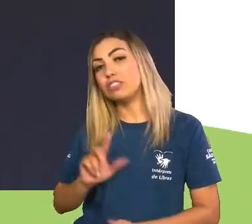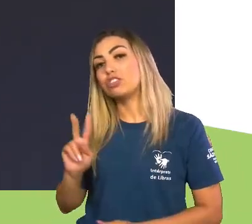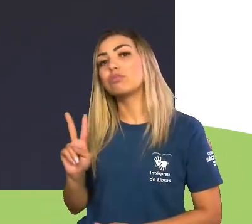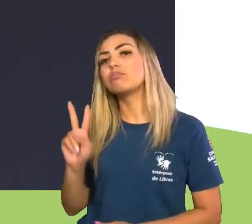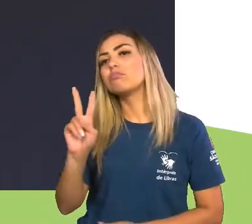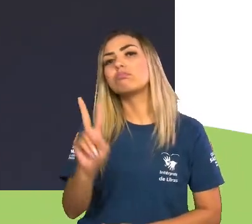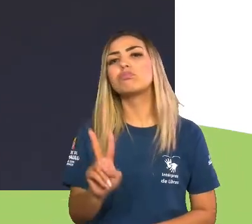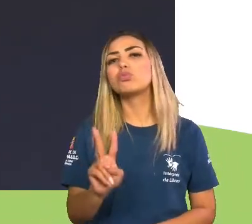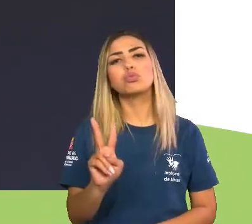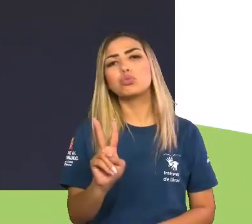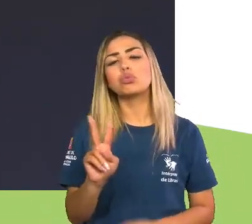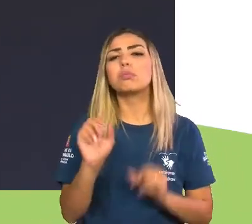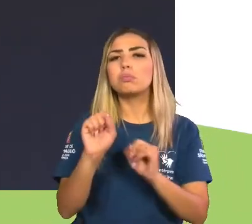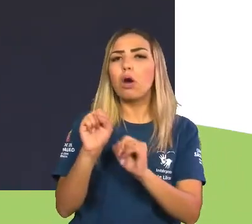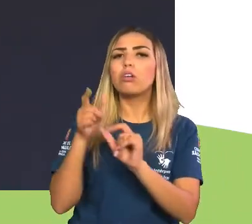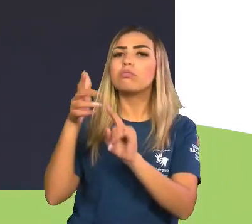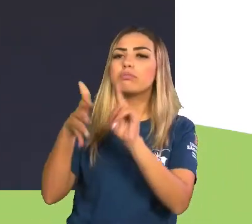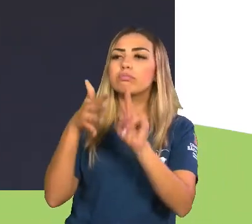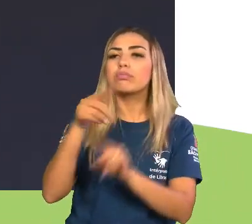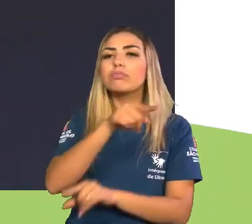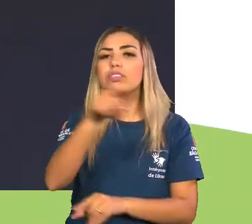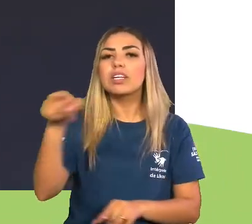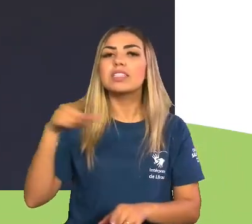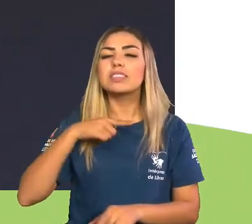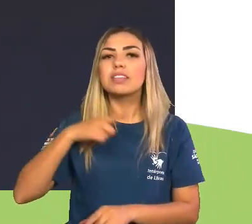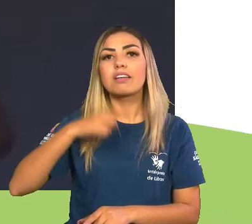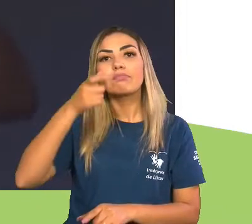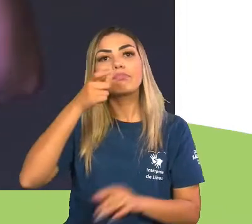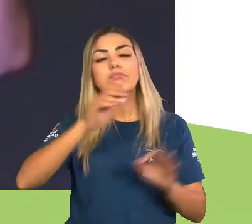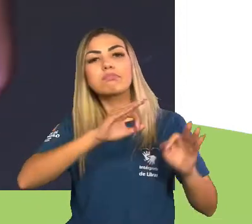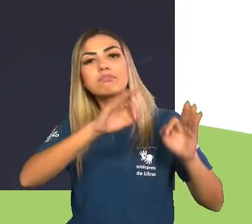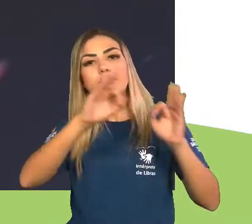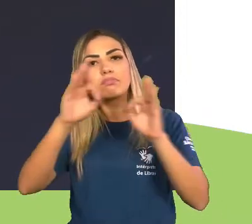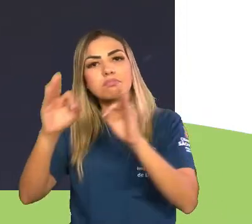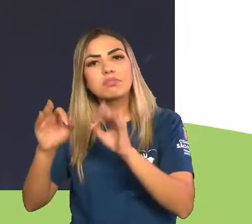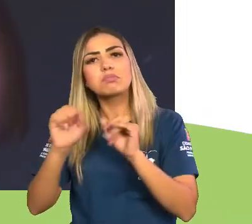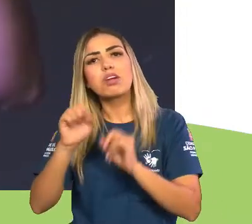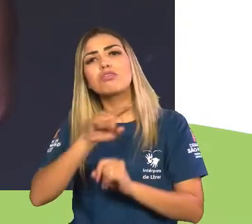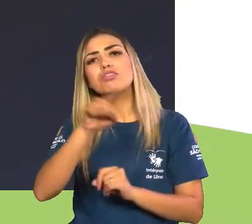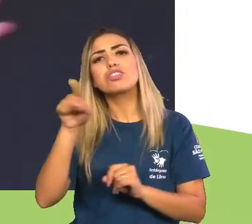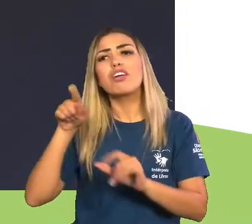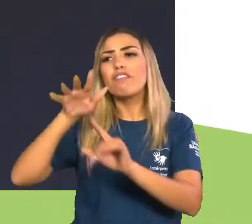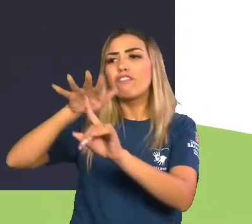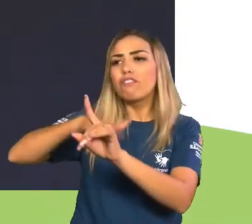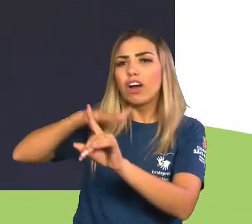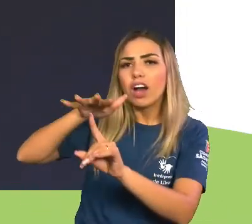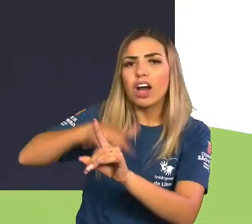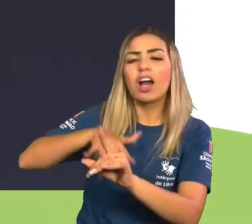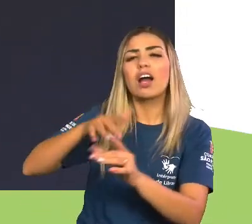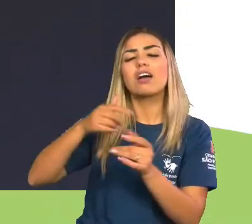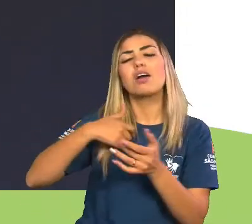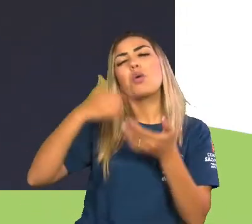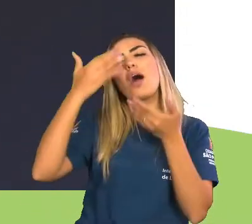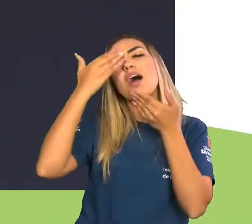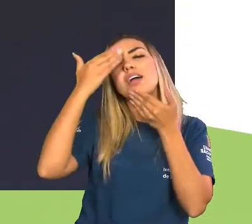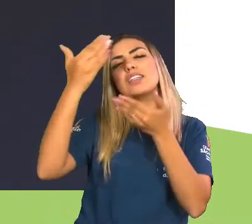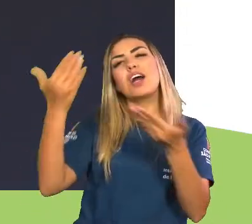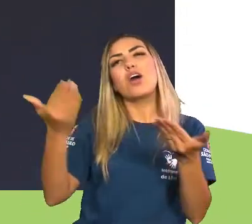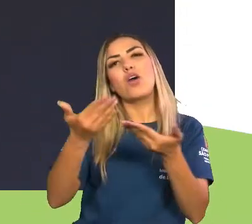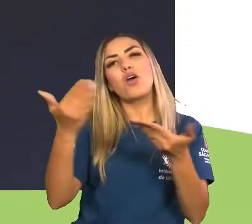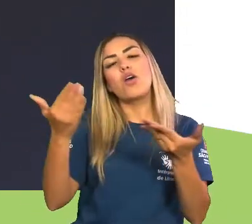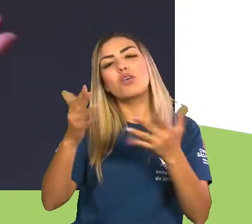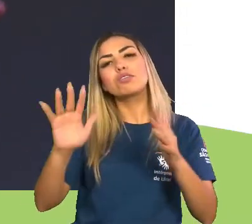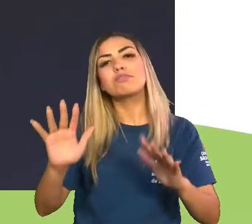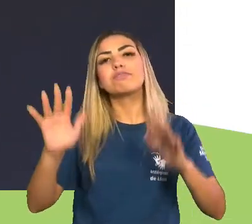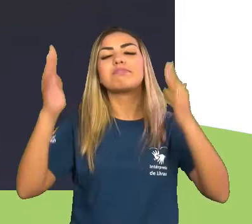um recado para quem, para os raros que estão acompanhando a gente pela internet, que são fãs de vocês e que estão muito agradecidos por esse espetáculo, que, de certa